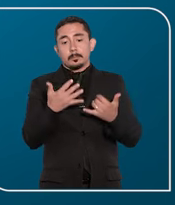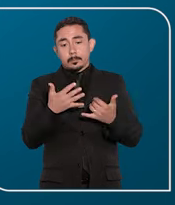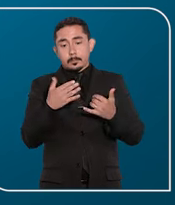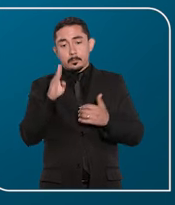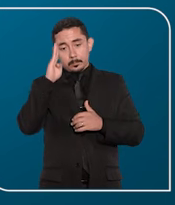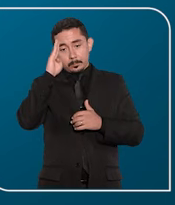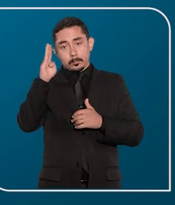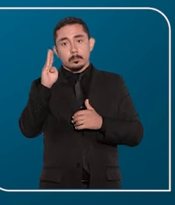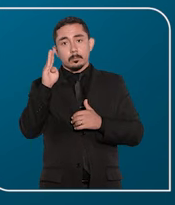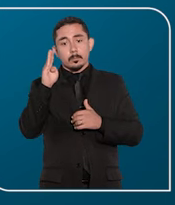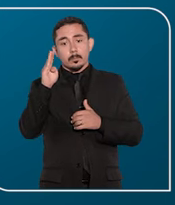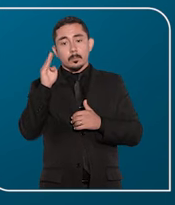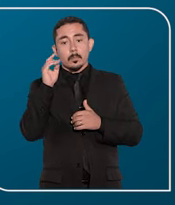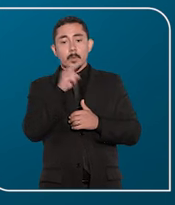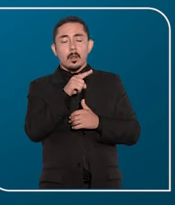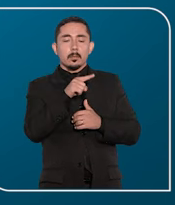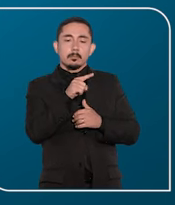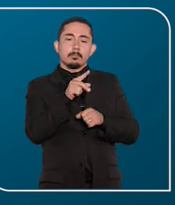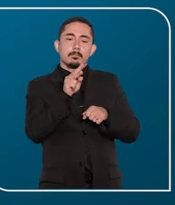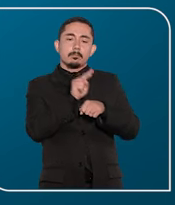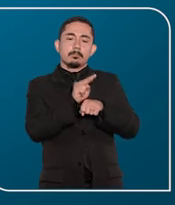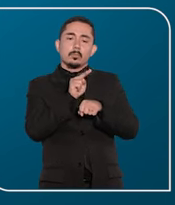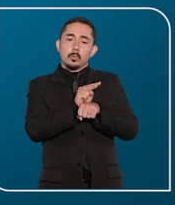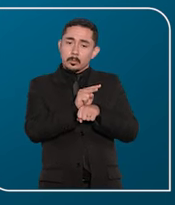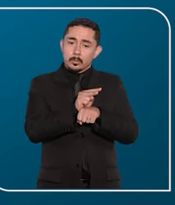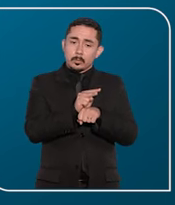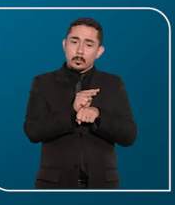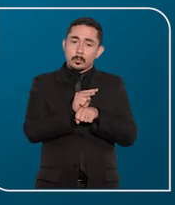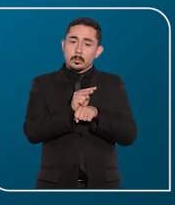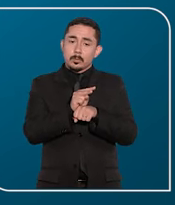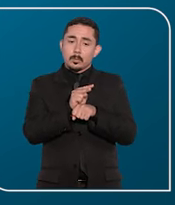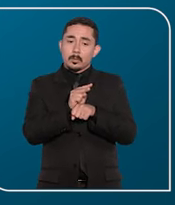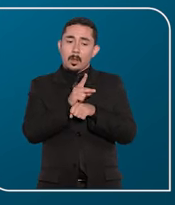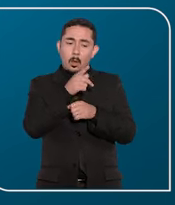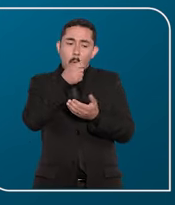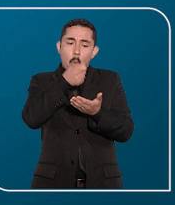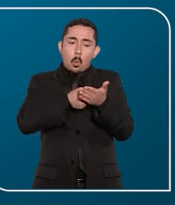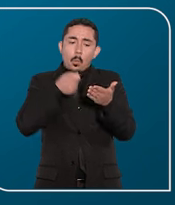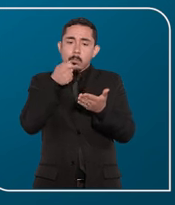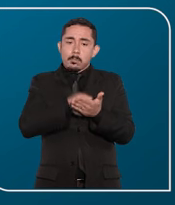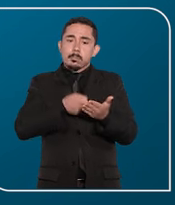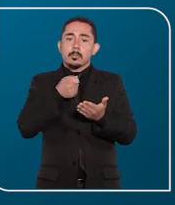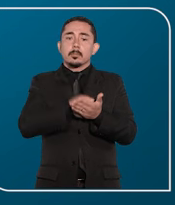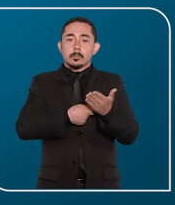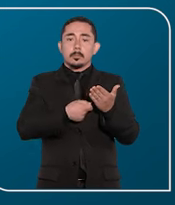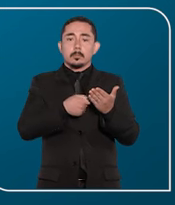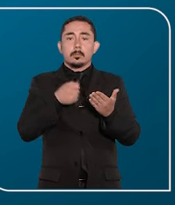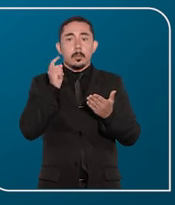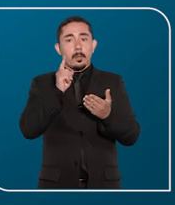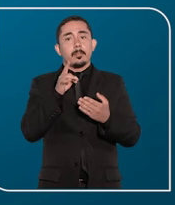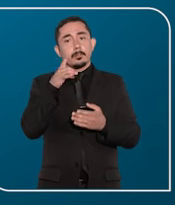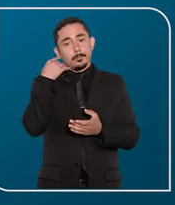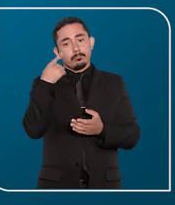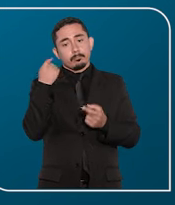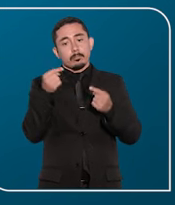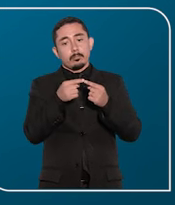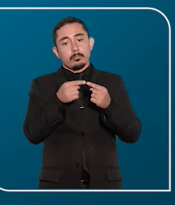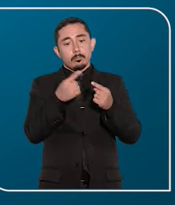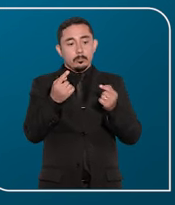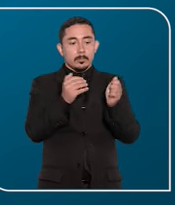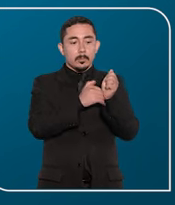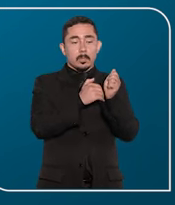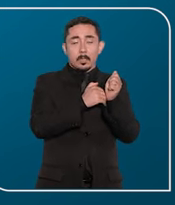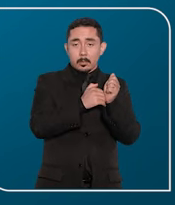exatamente para garantir uma obrigação, um dever do advogado, que é a manutenção do sigilo